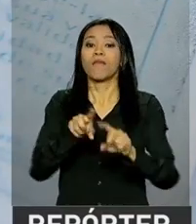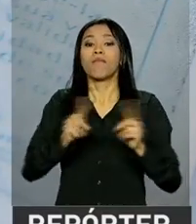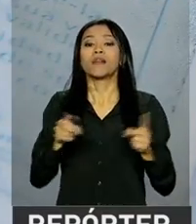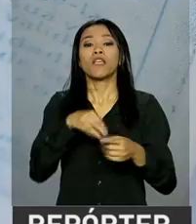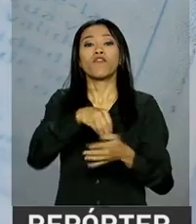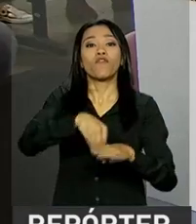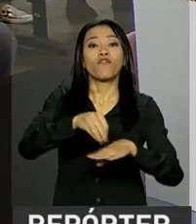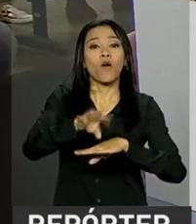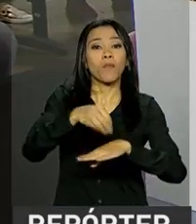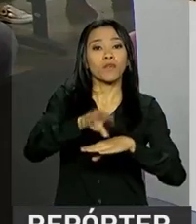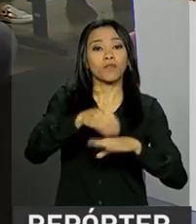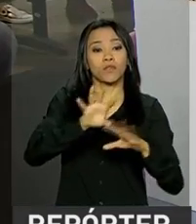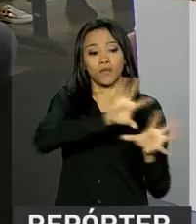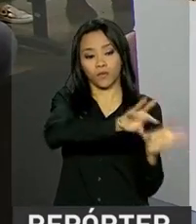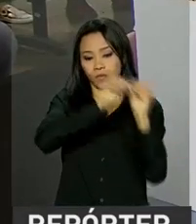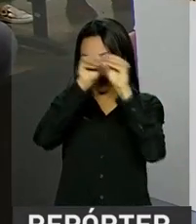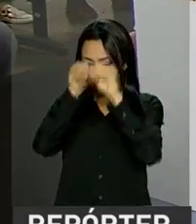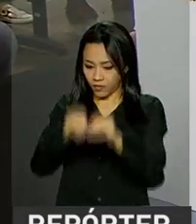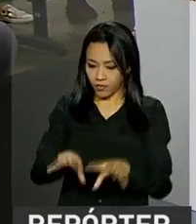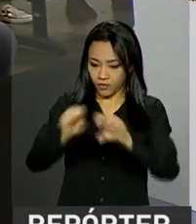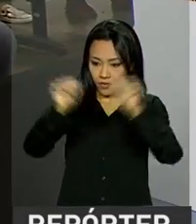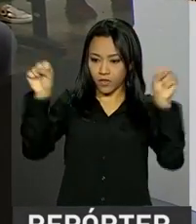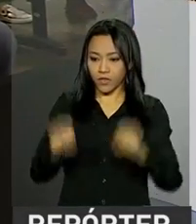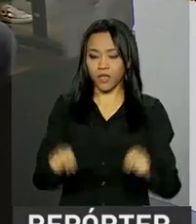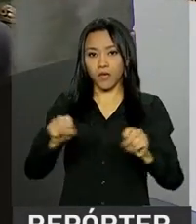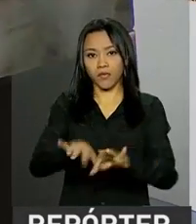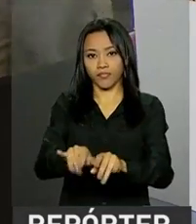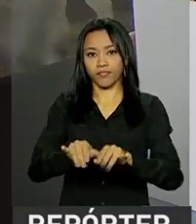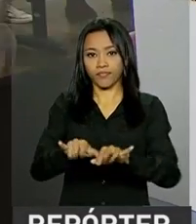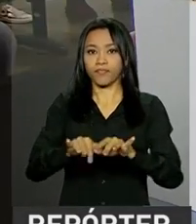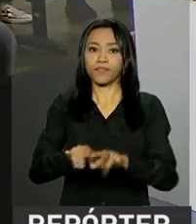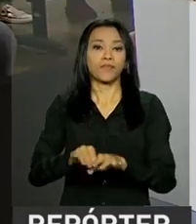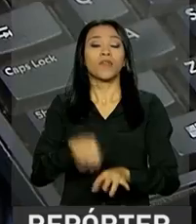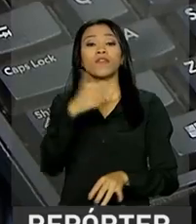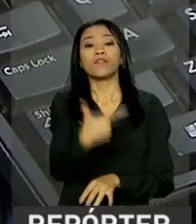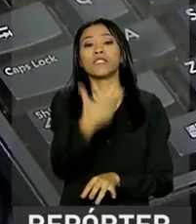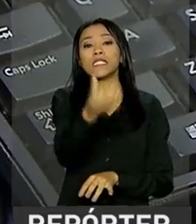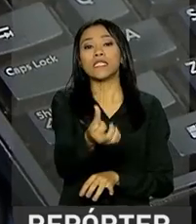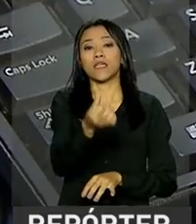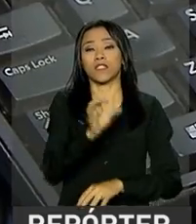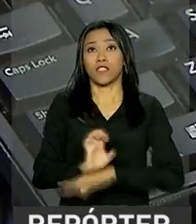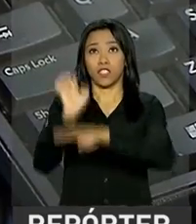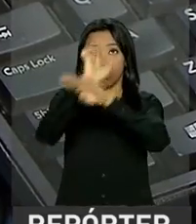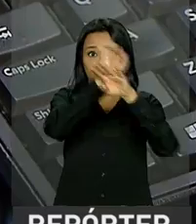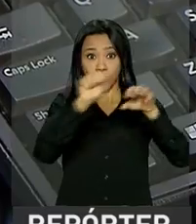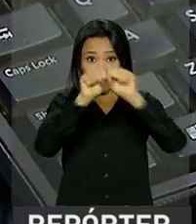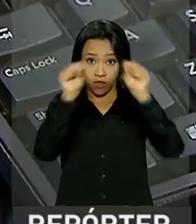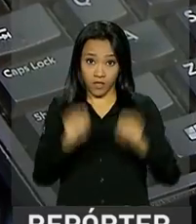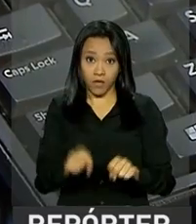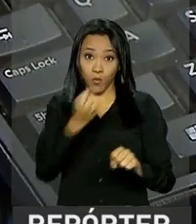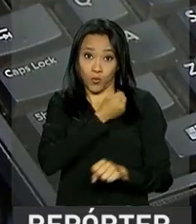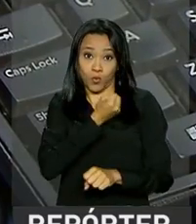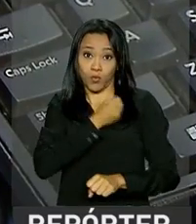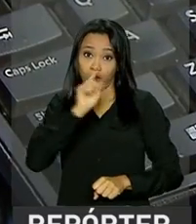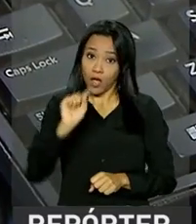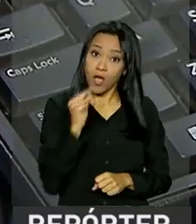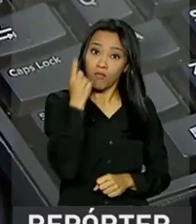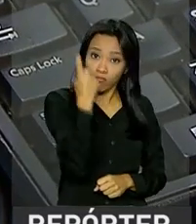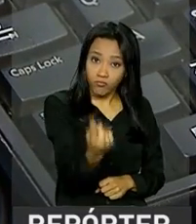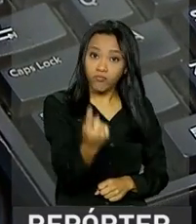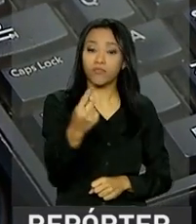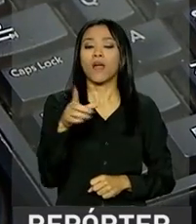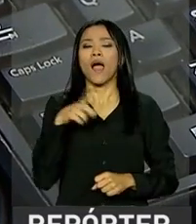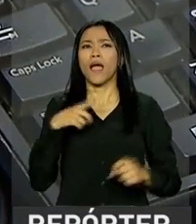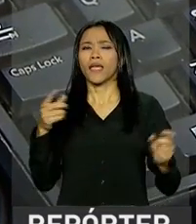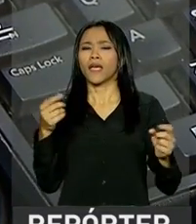ficam guardadas em o sistema eletrônico presente em 26 estados o número é único e os dados do cidadão são